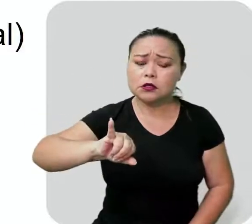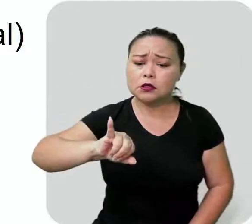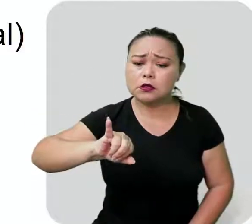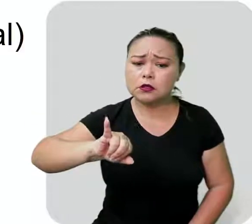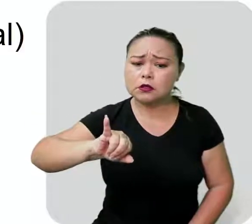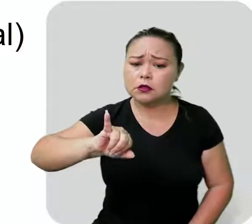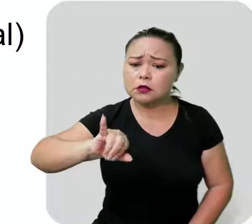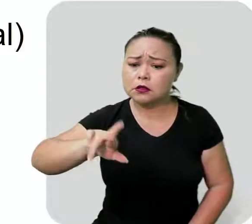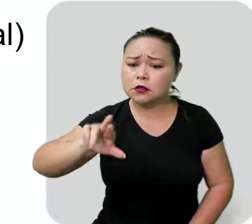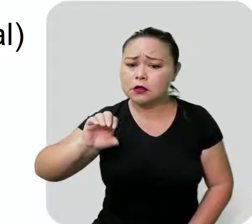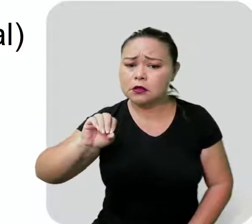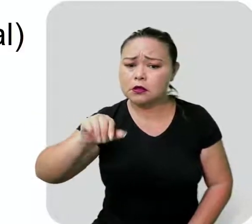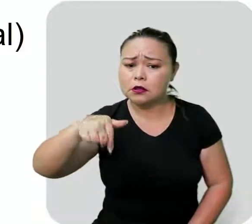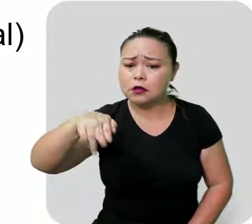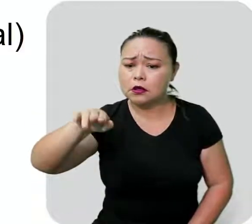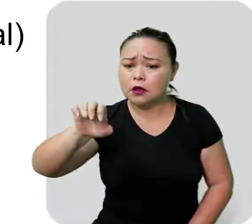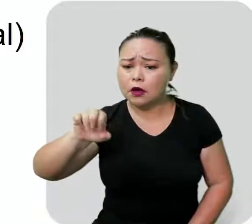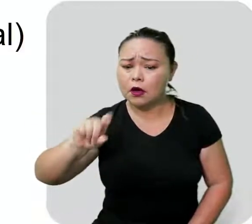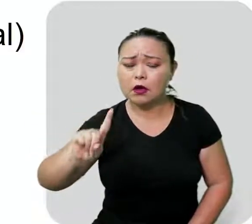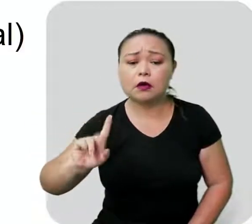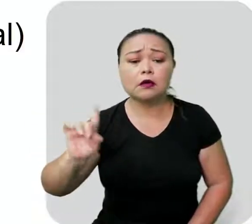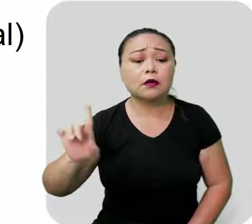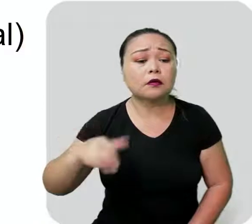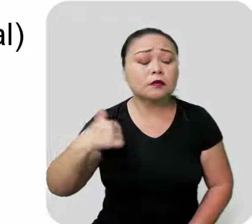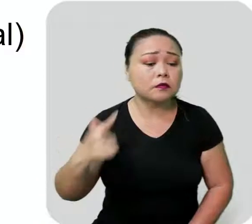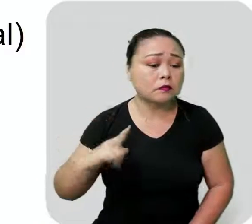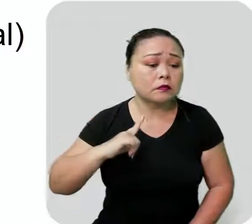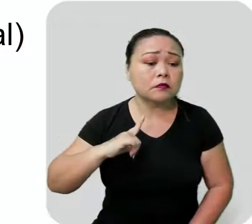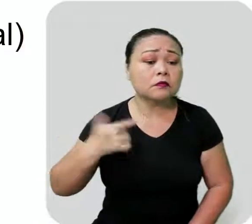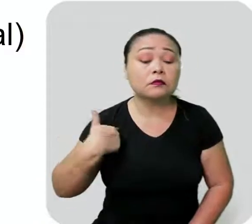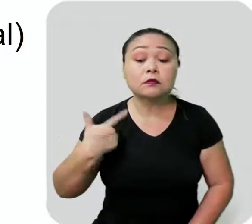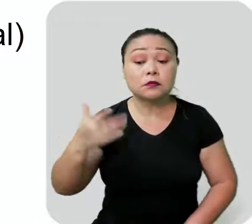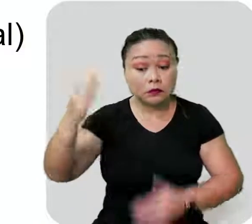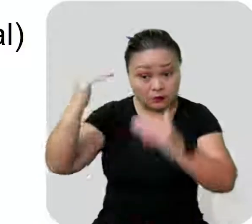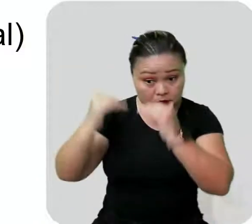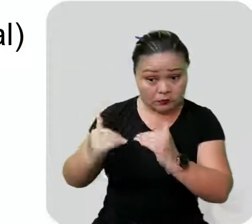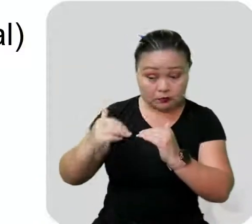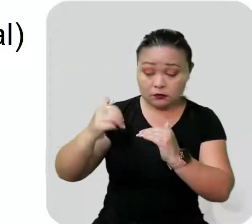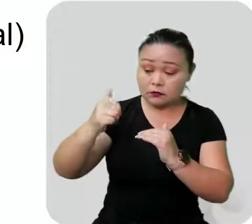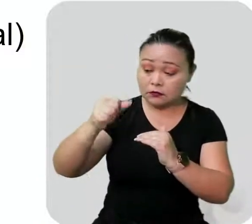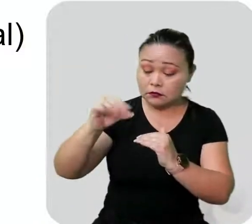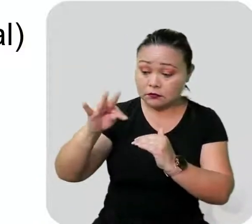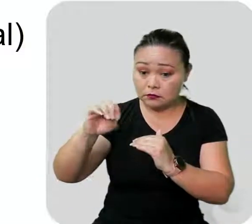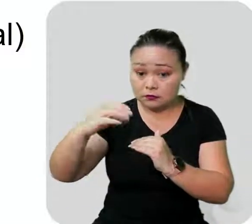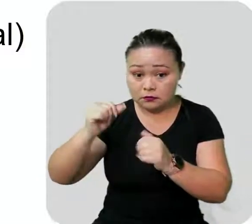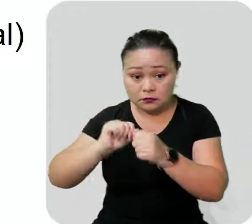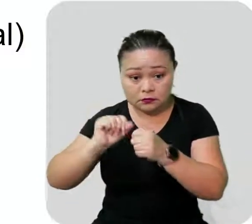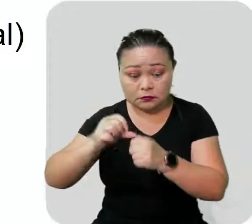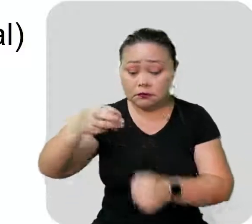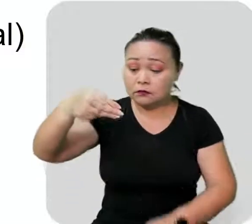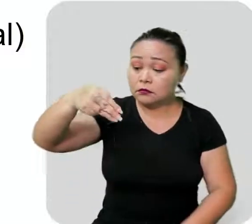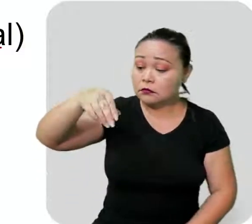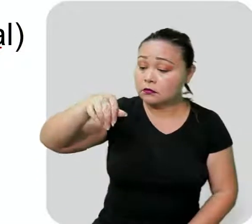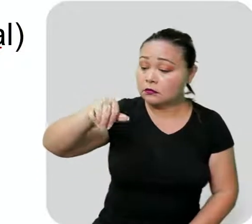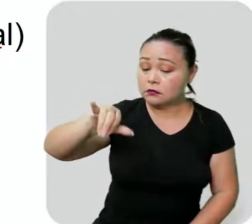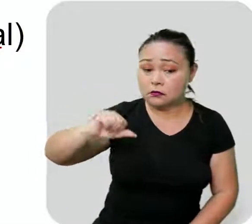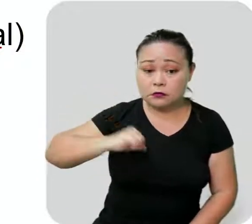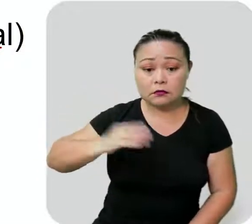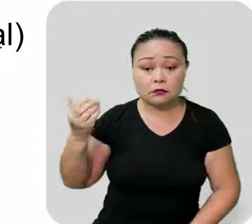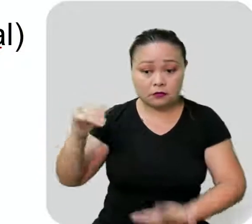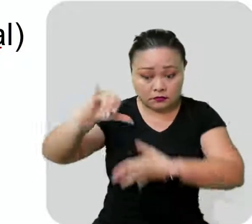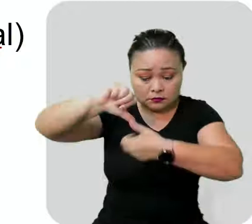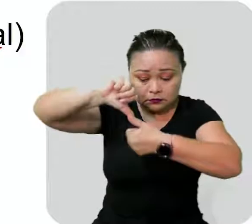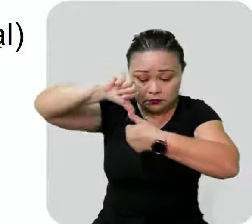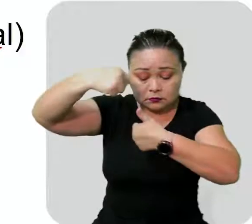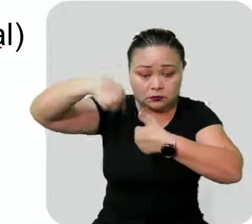não é eu achava que isso e agora tenho aqui os astecas os maias estão na América